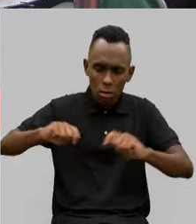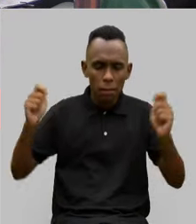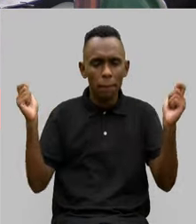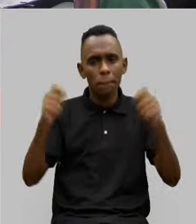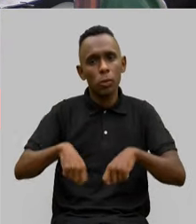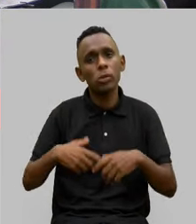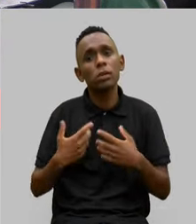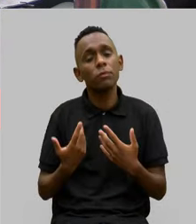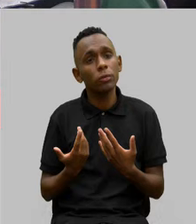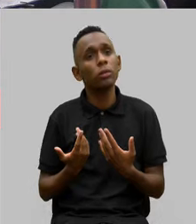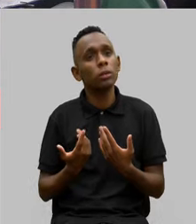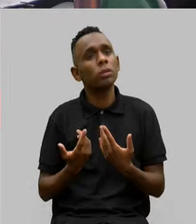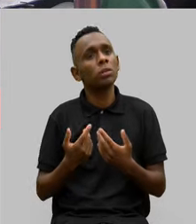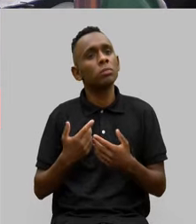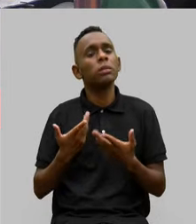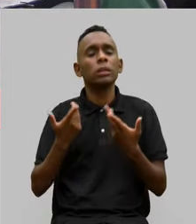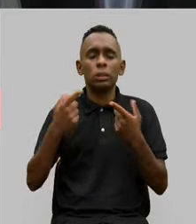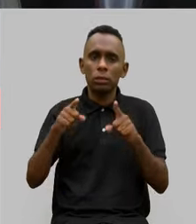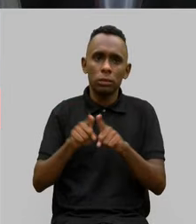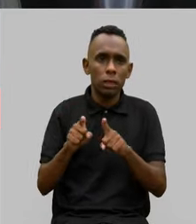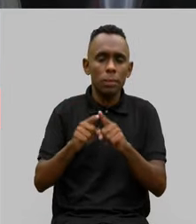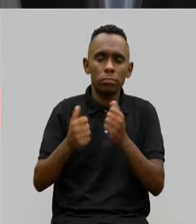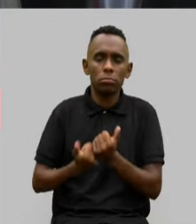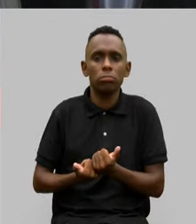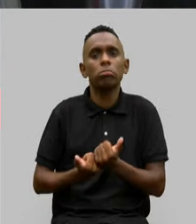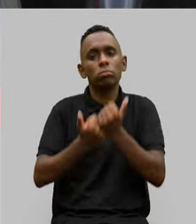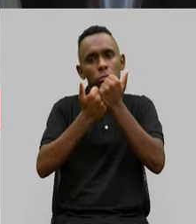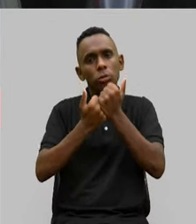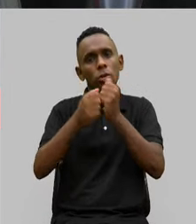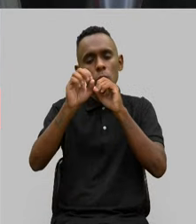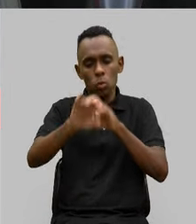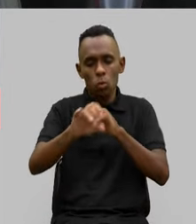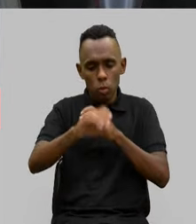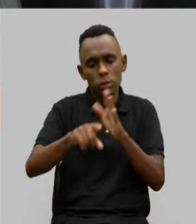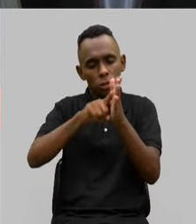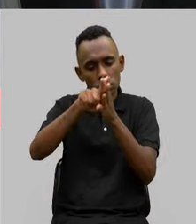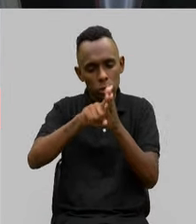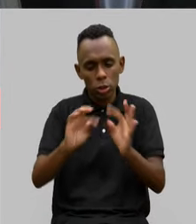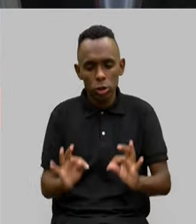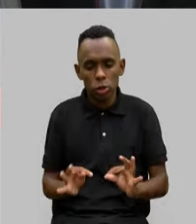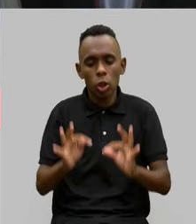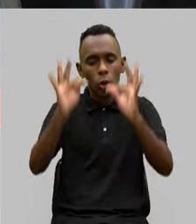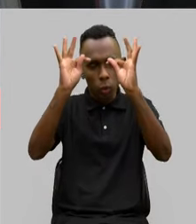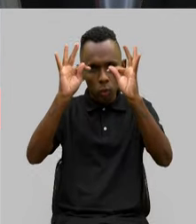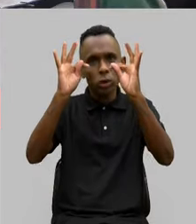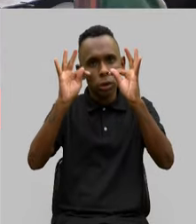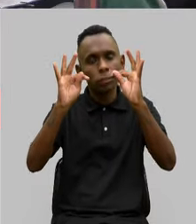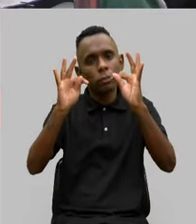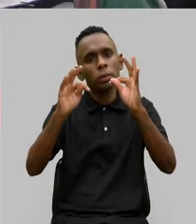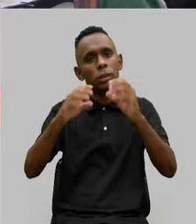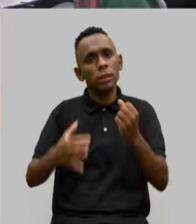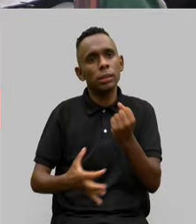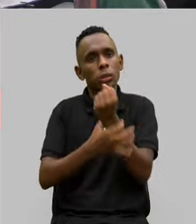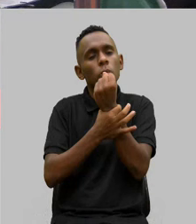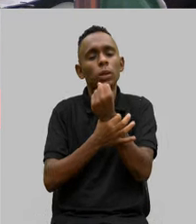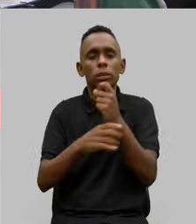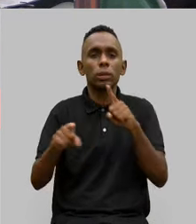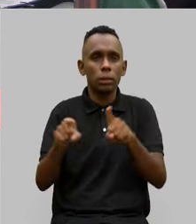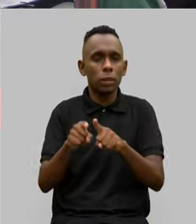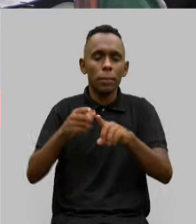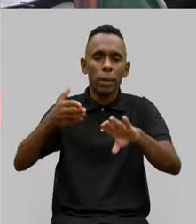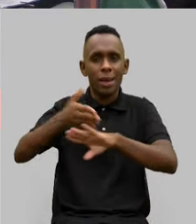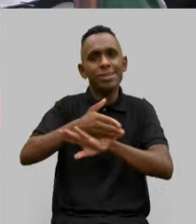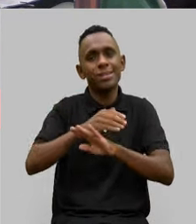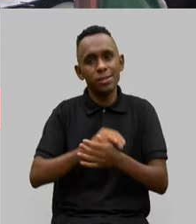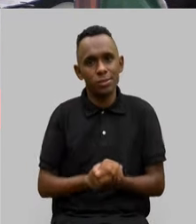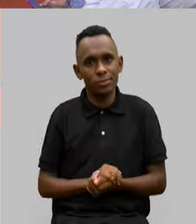e de qualquer forma contribuir com Educação Ciência Tecnologia e segurança e